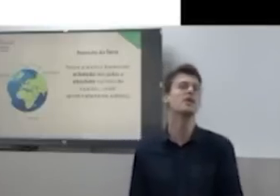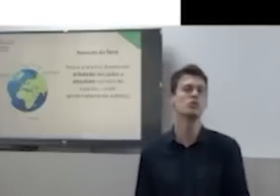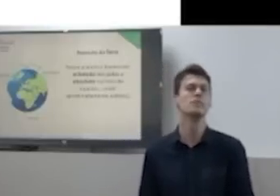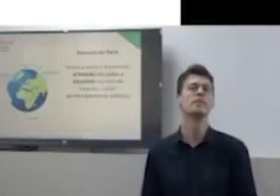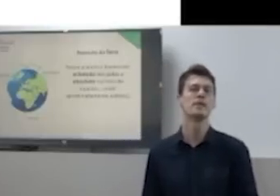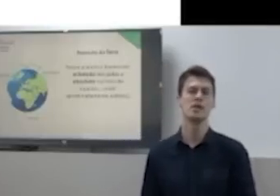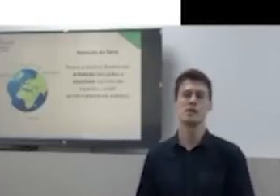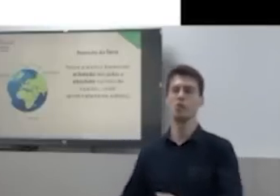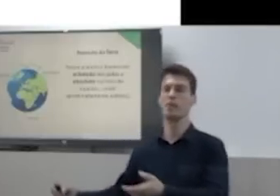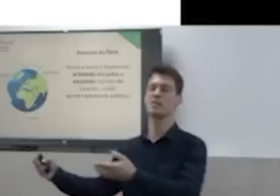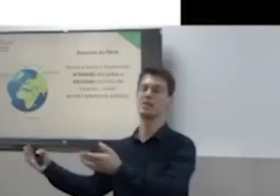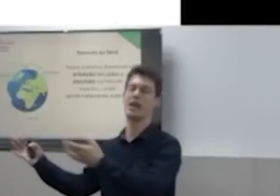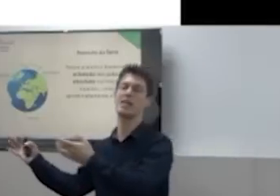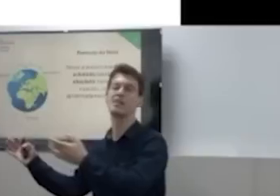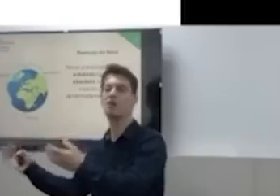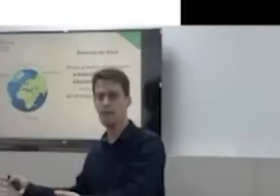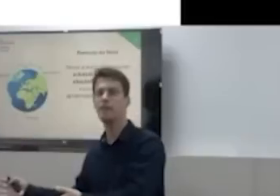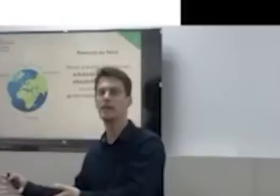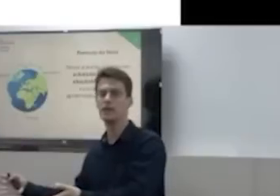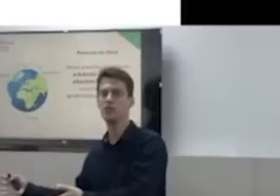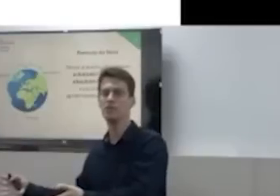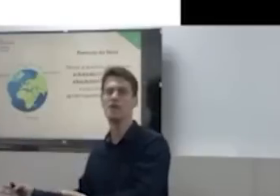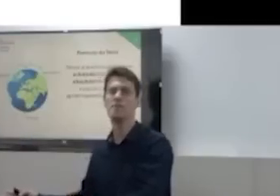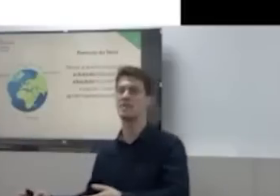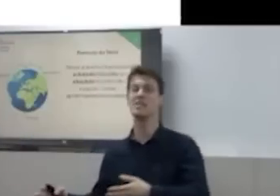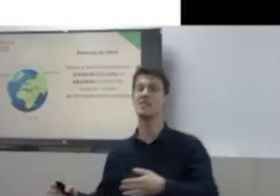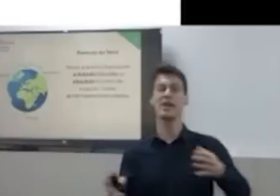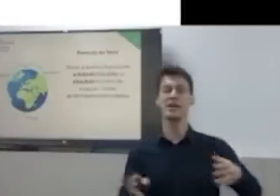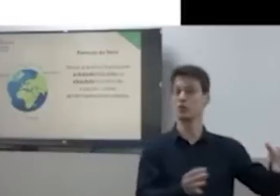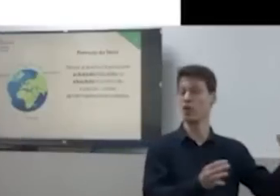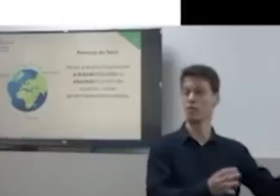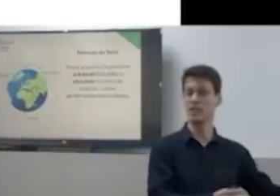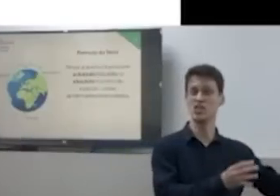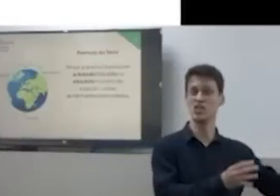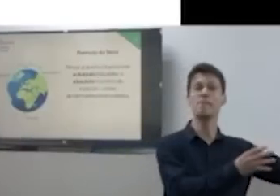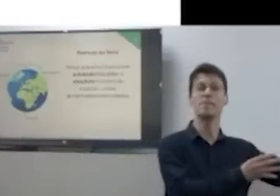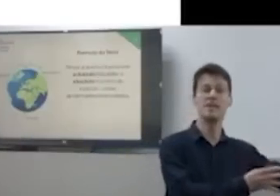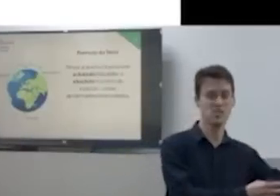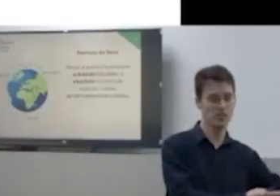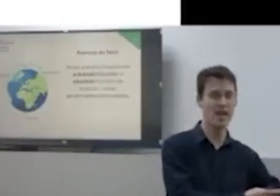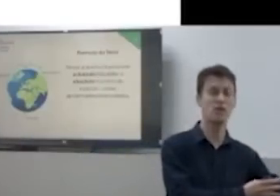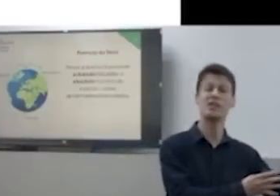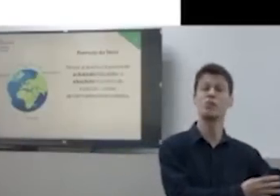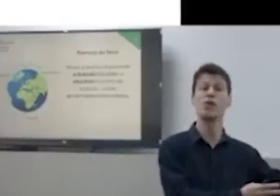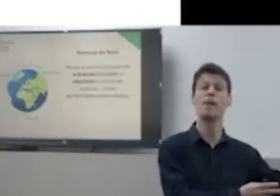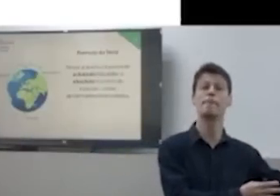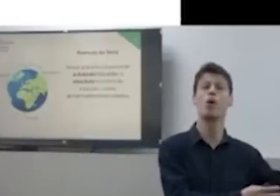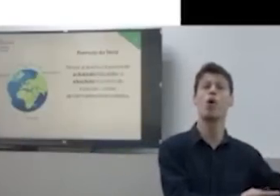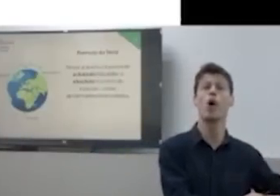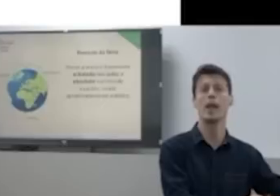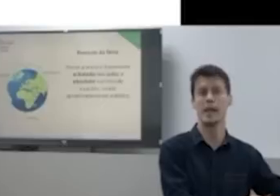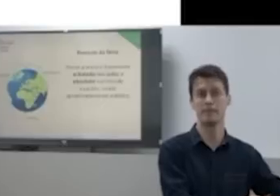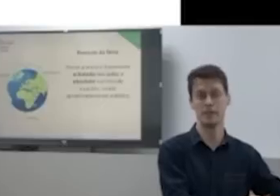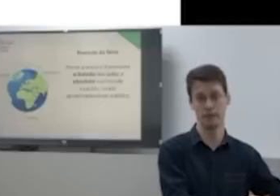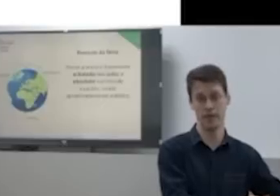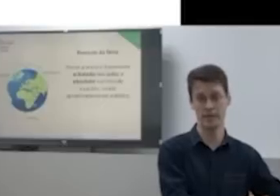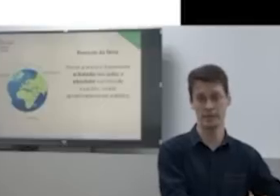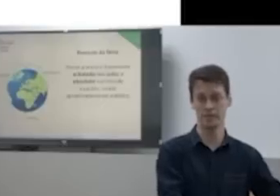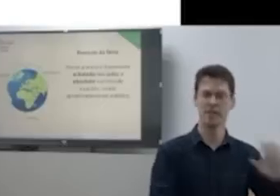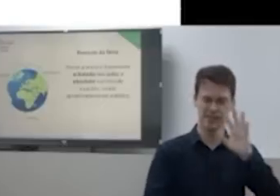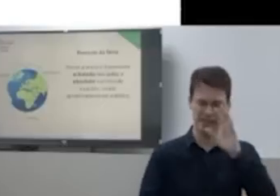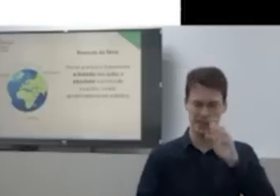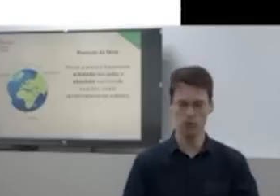a gente também está errando. Então, o planeta Terra ele não é plano, mas ele não é totalmente esférico. Ele não é uma